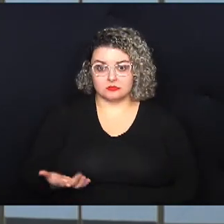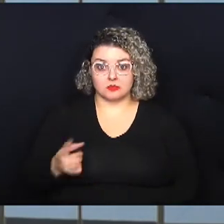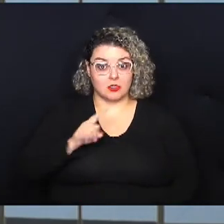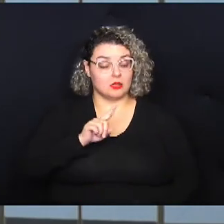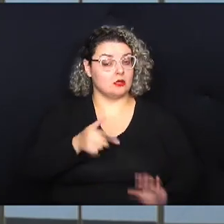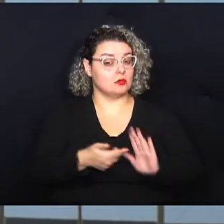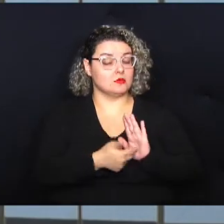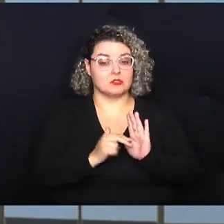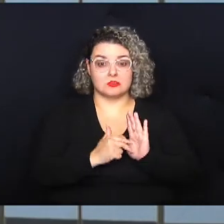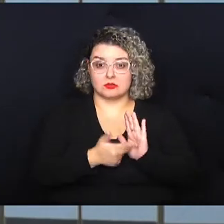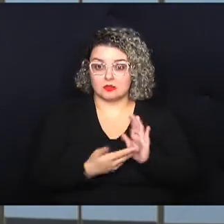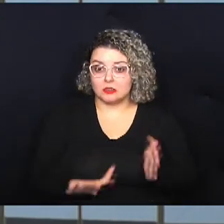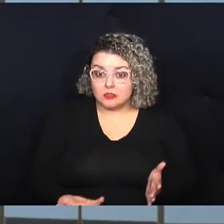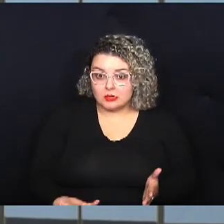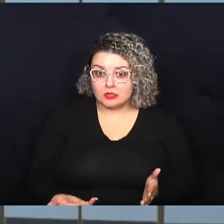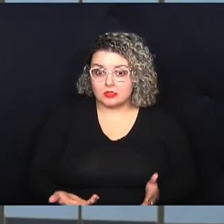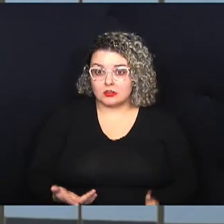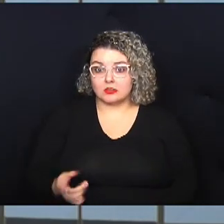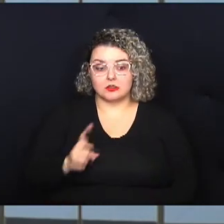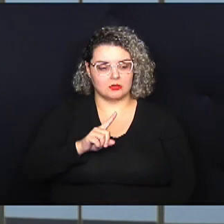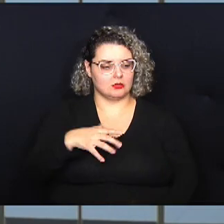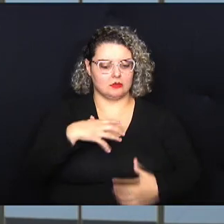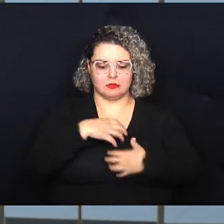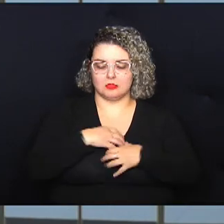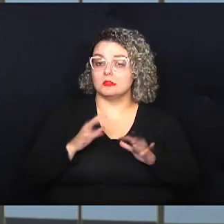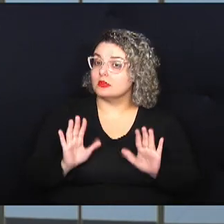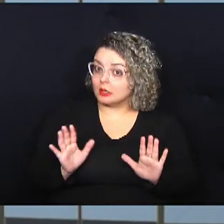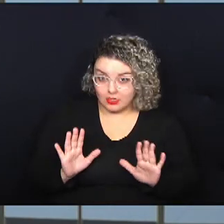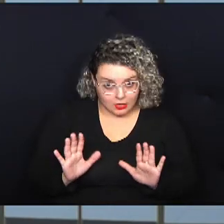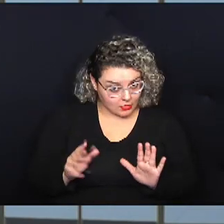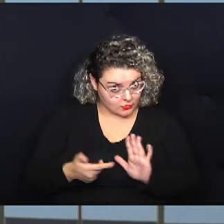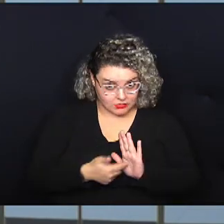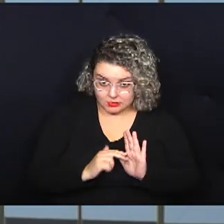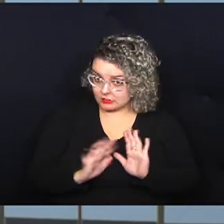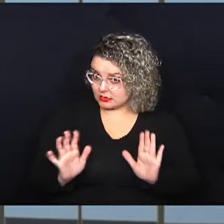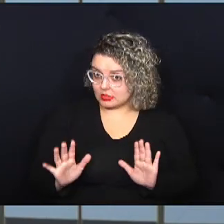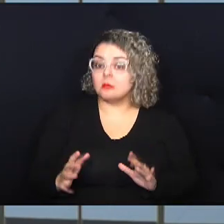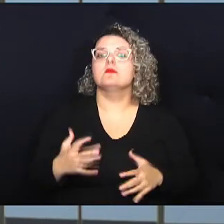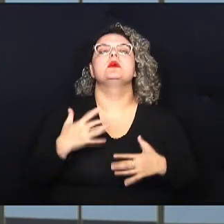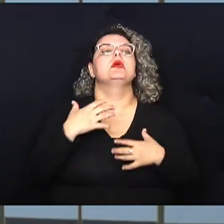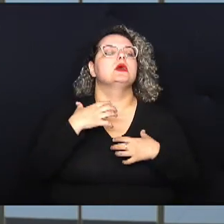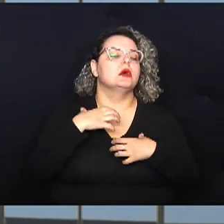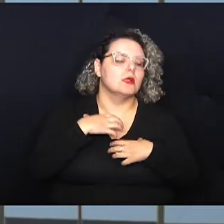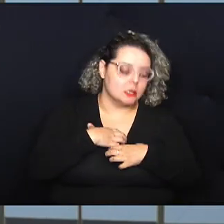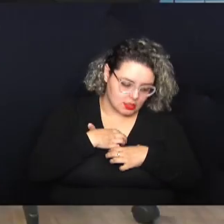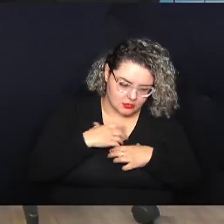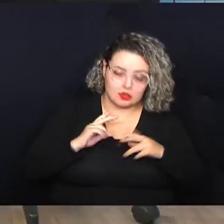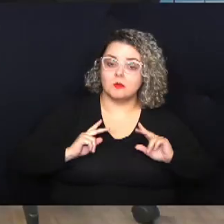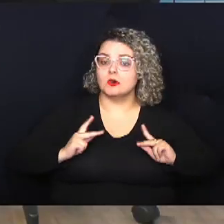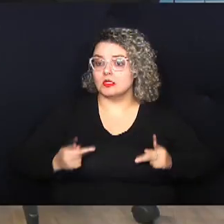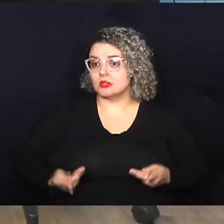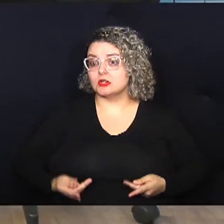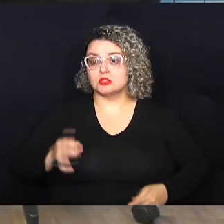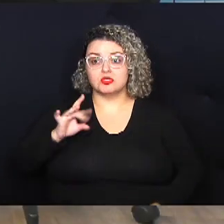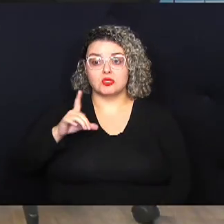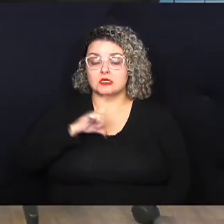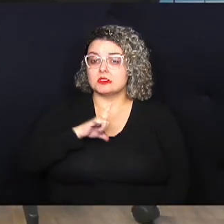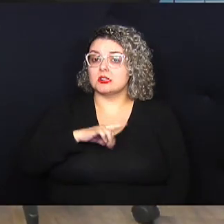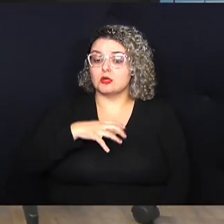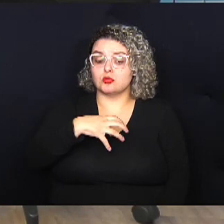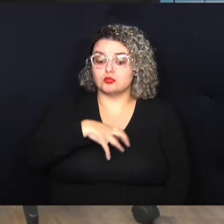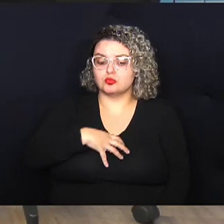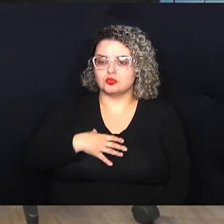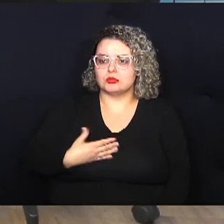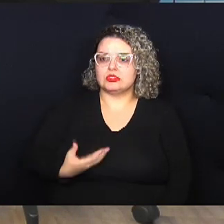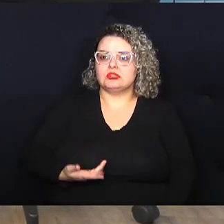dizer que você não está sentindo. Você vai sentir, você é ser humano. Você só vai ter uma forma de